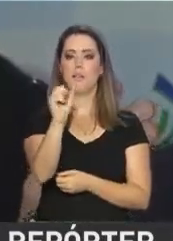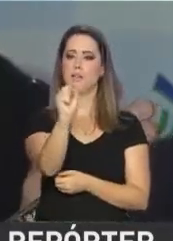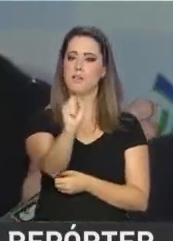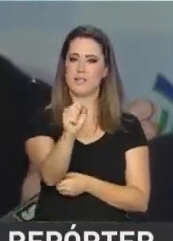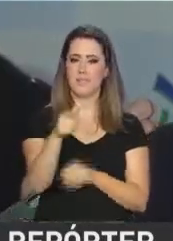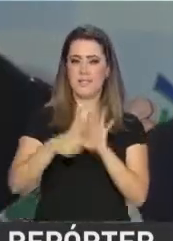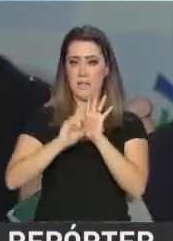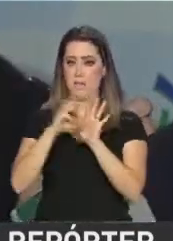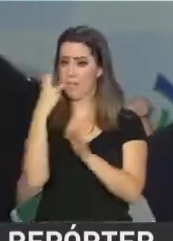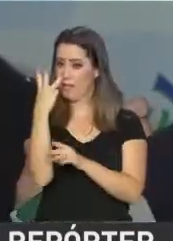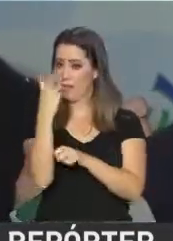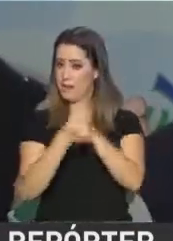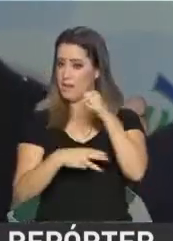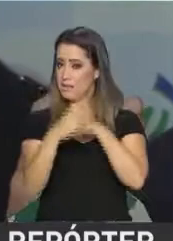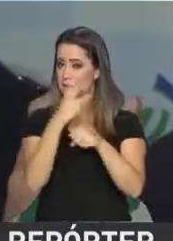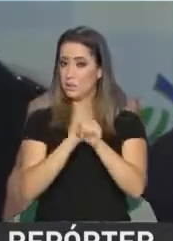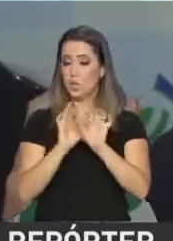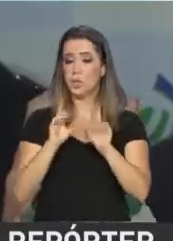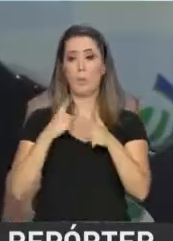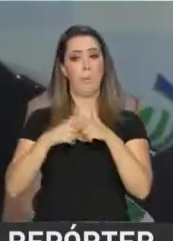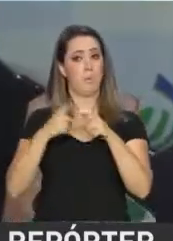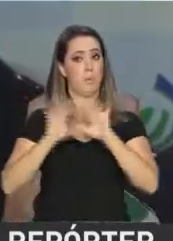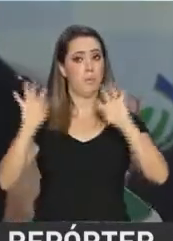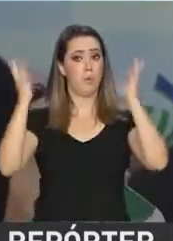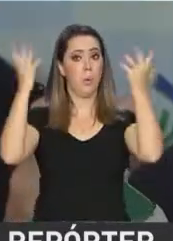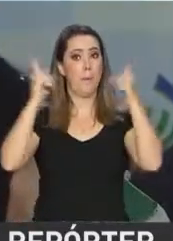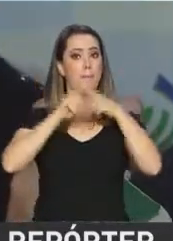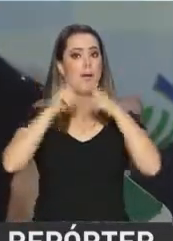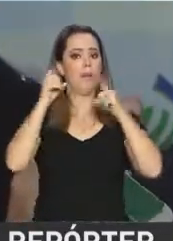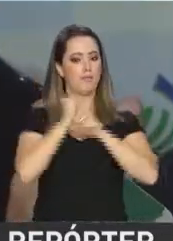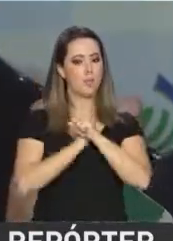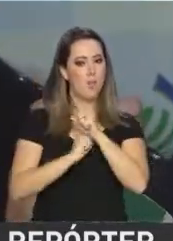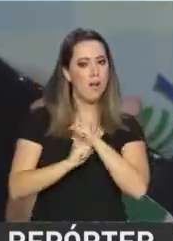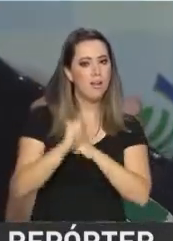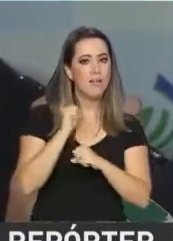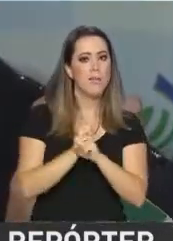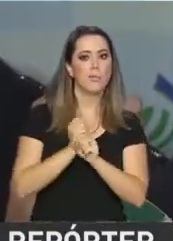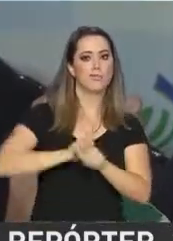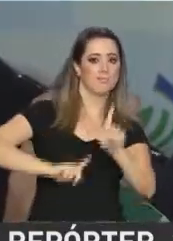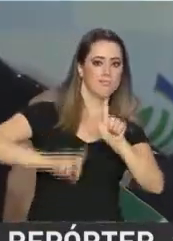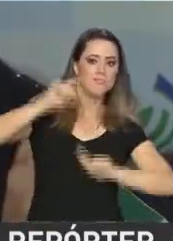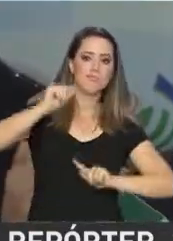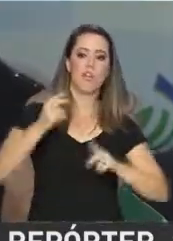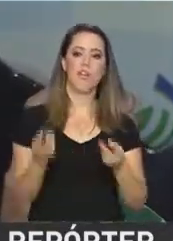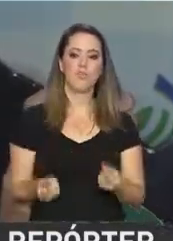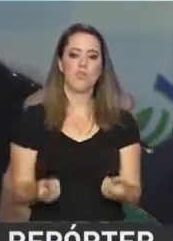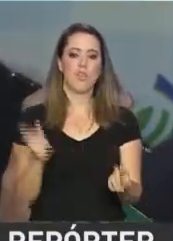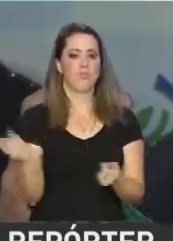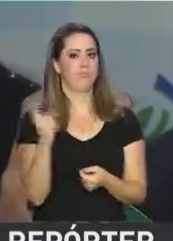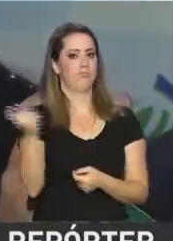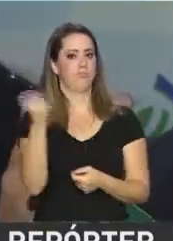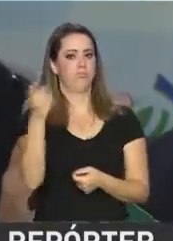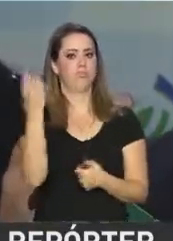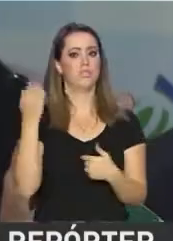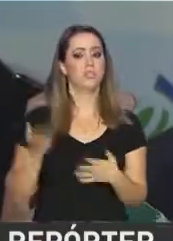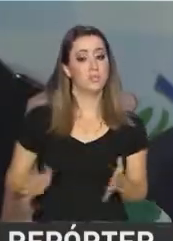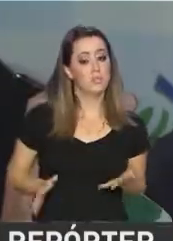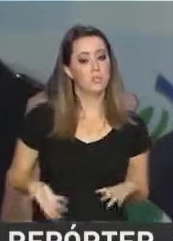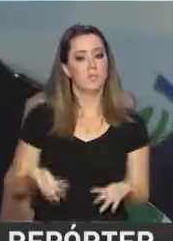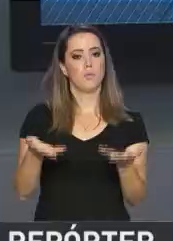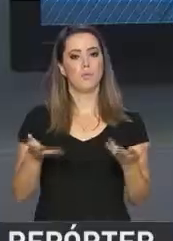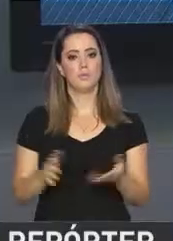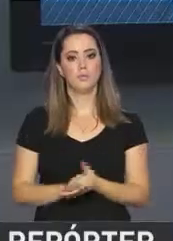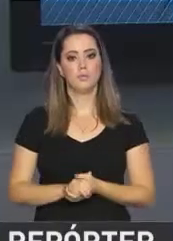climáticos nos anos anteriores no ano passado teve uma colheita recorde é recuperar a rentabilidade e realmente é isso estimulou a